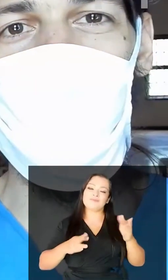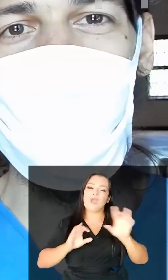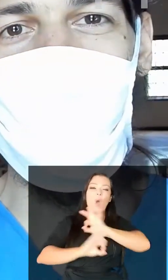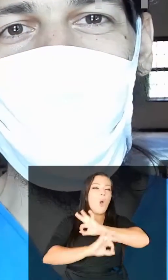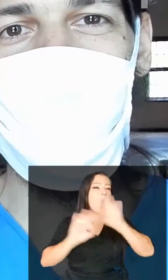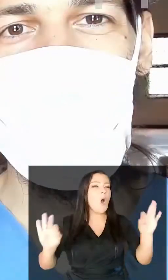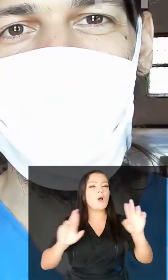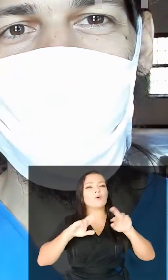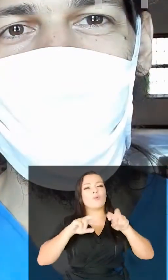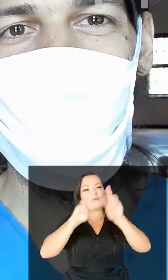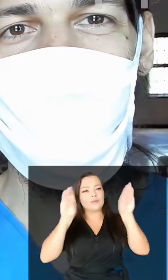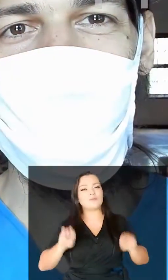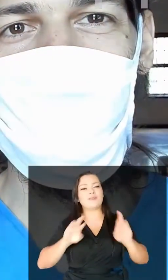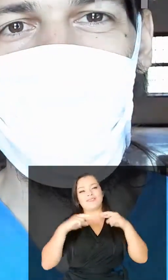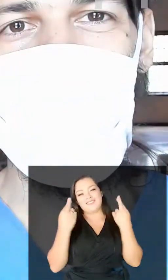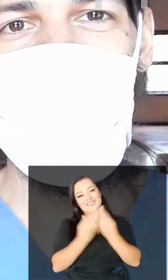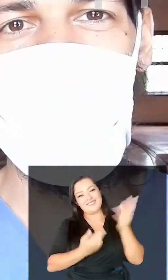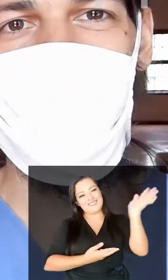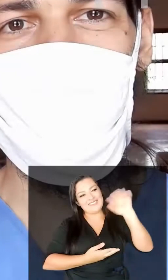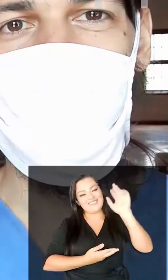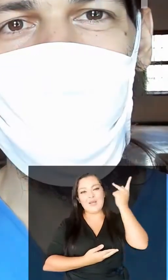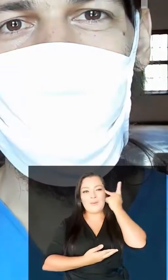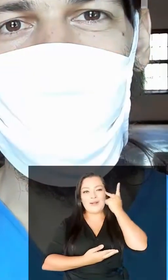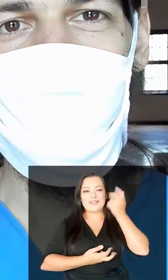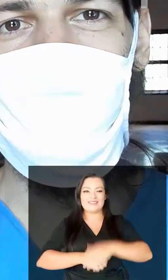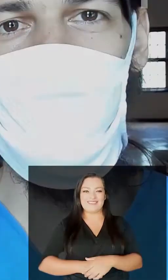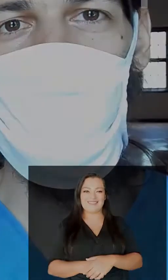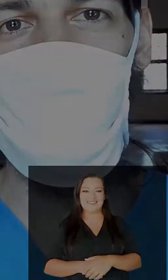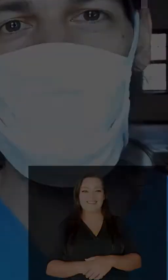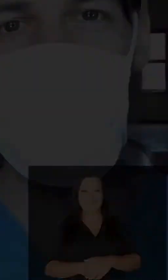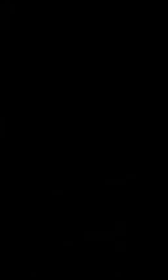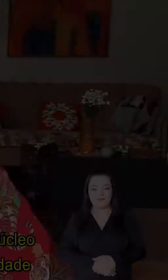ótimo encontro paulista de museus para todos nós. Até logo. Até logo.